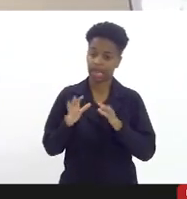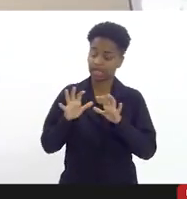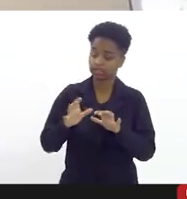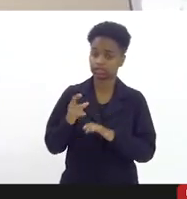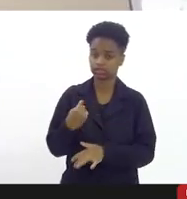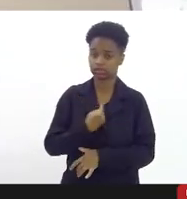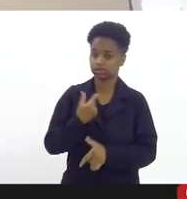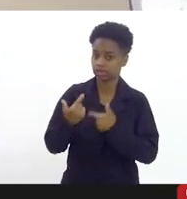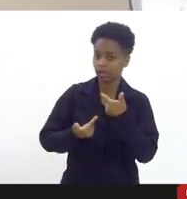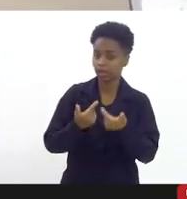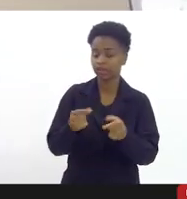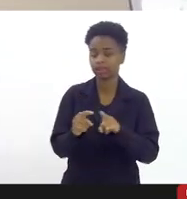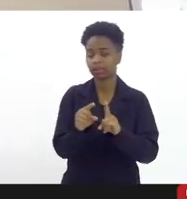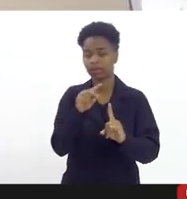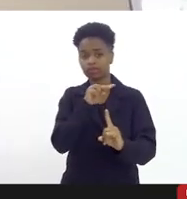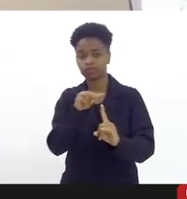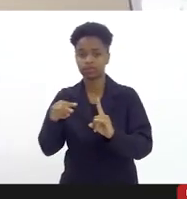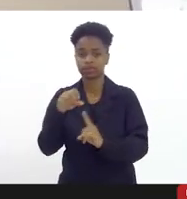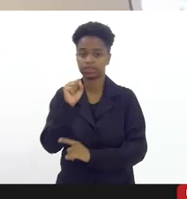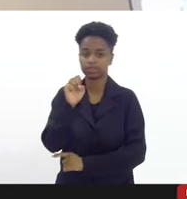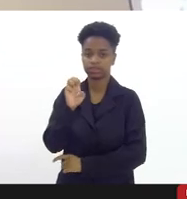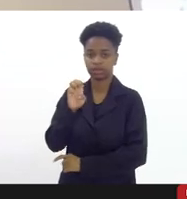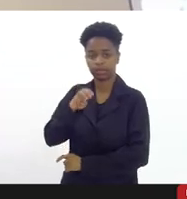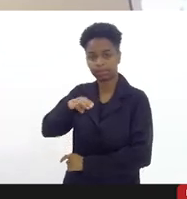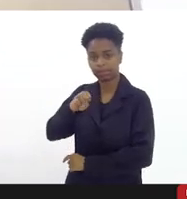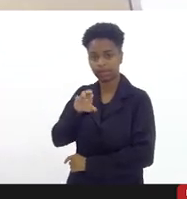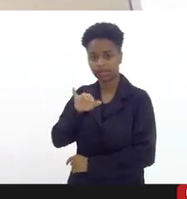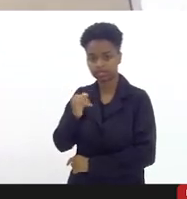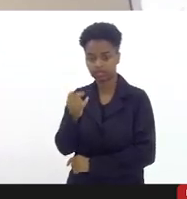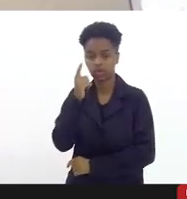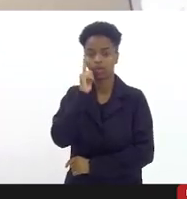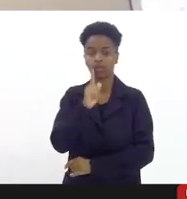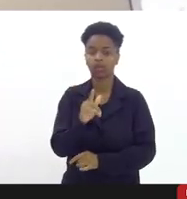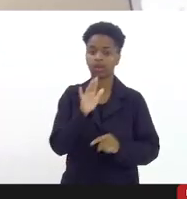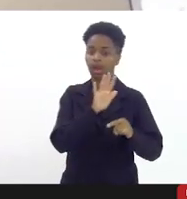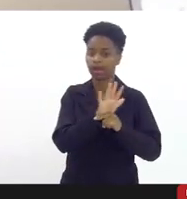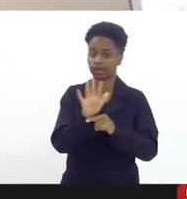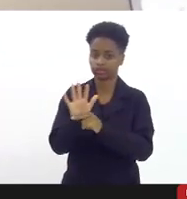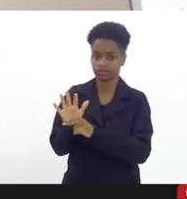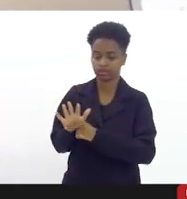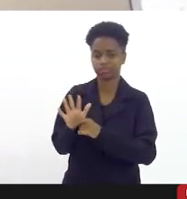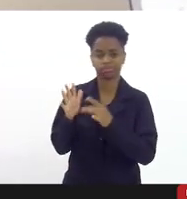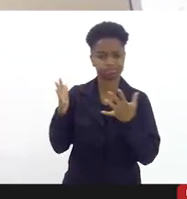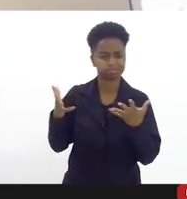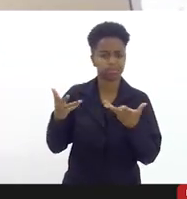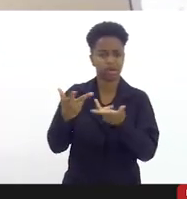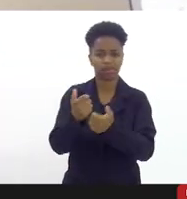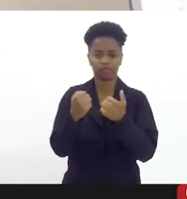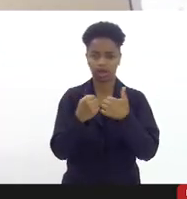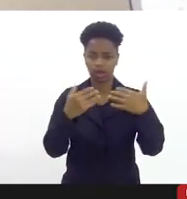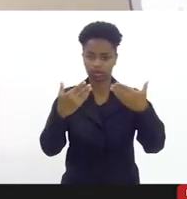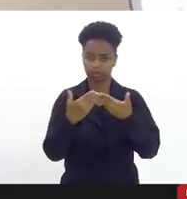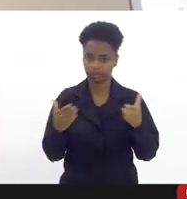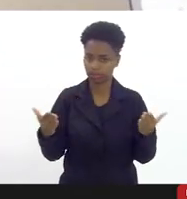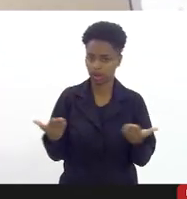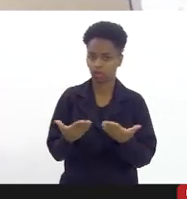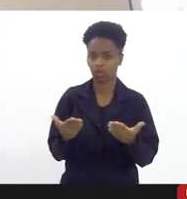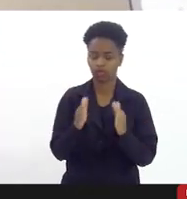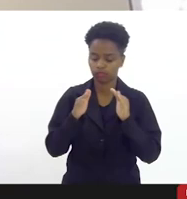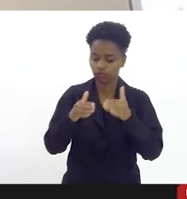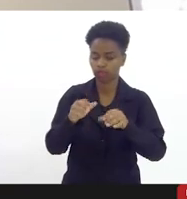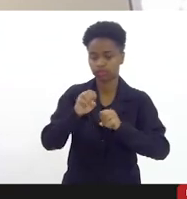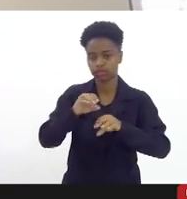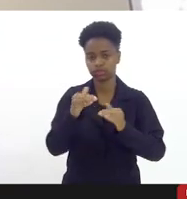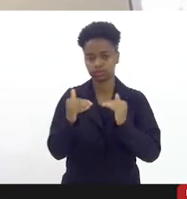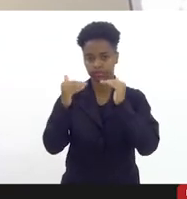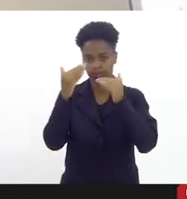e a visão que o semestre tem de poder contribuir com essa louvável sessão dessa comissão de trabalho para o ensino superior